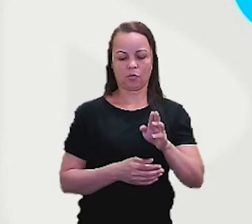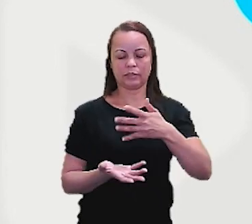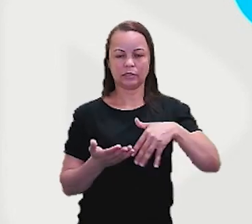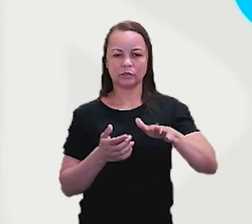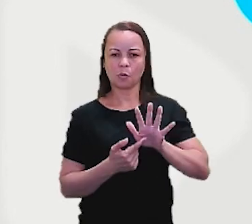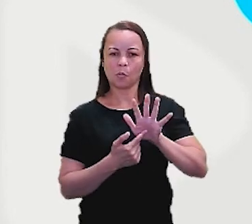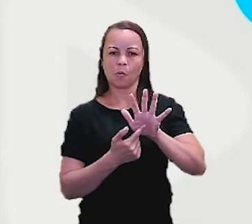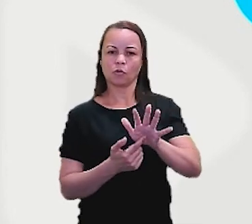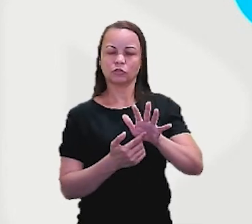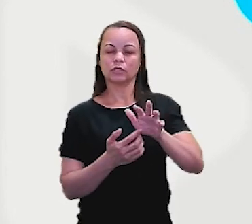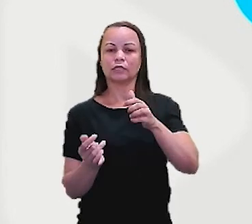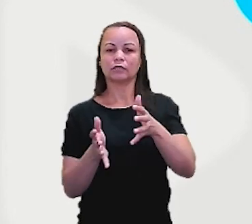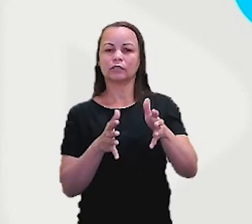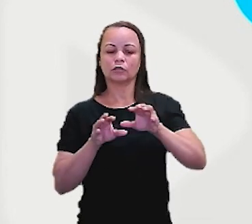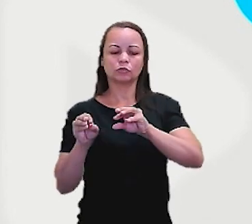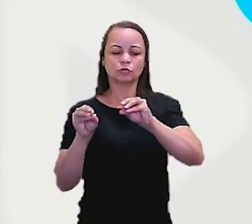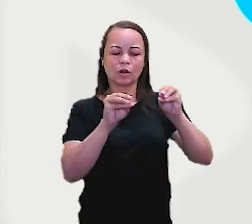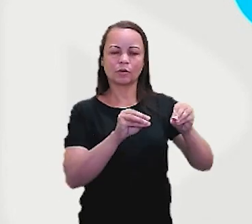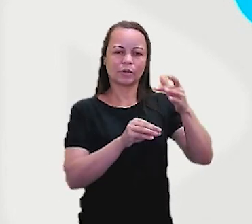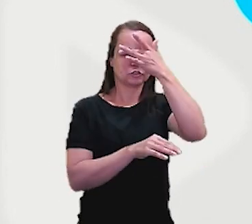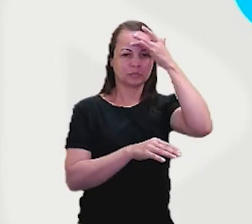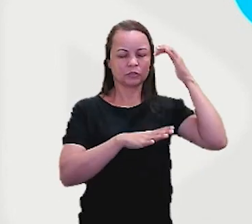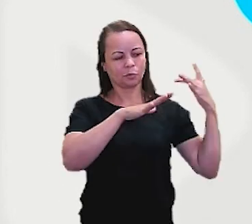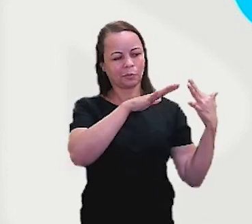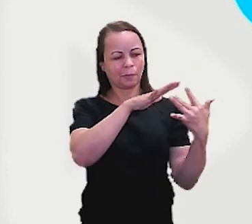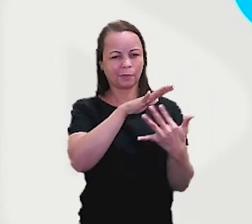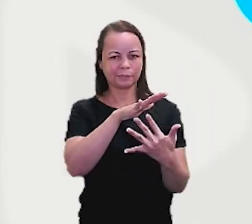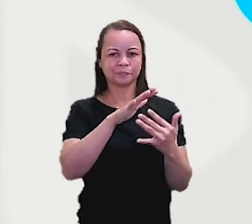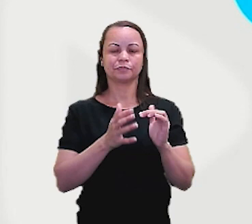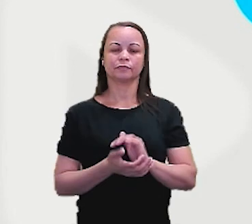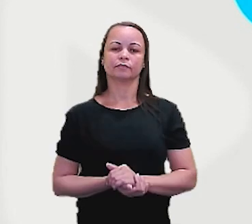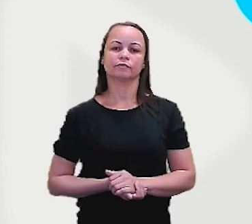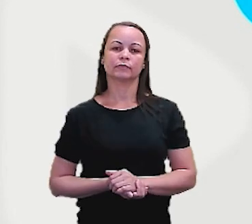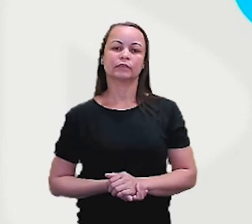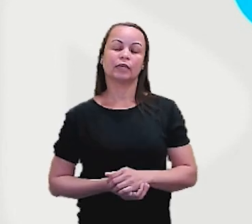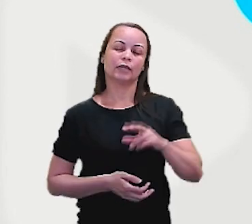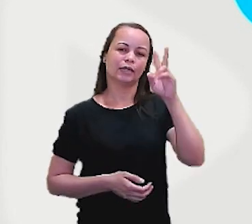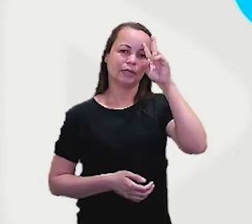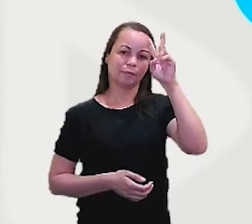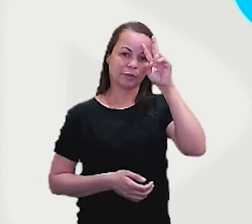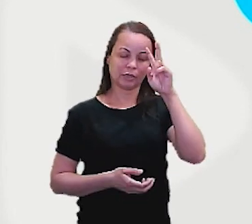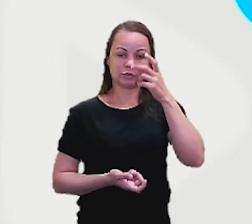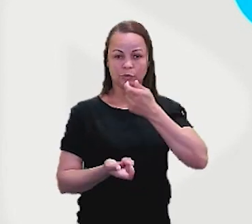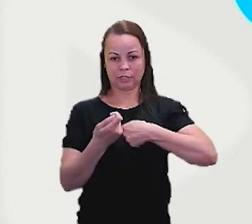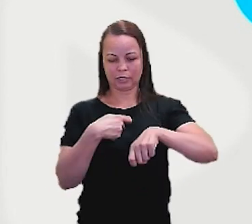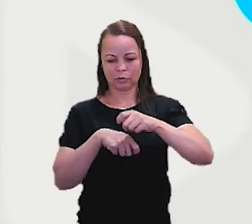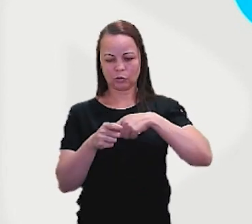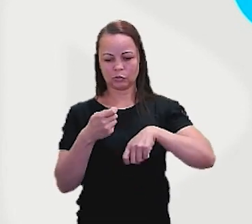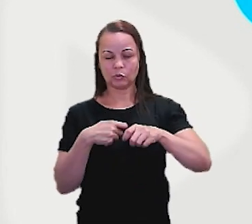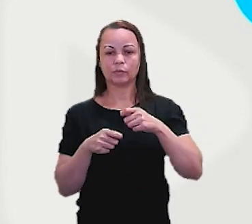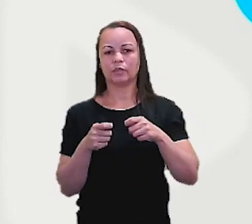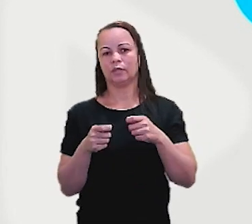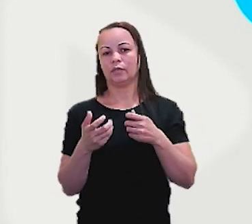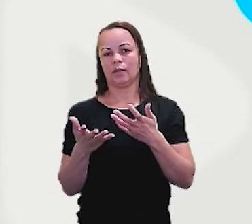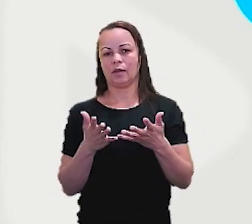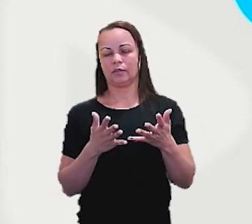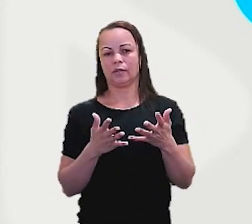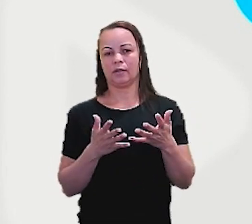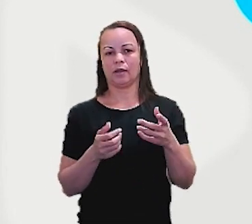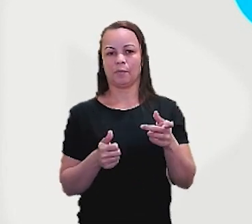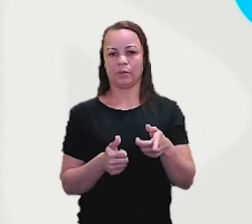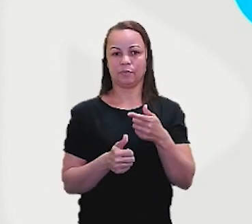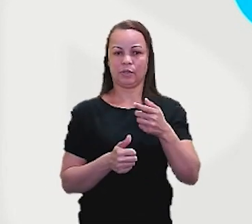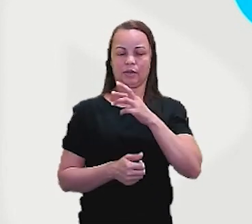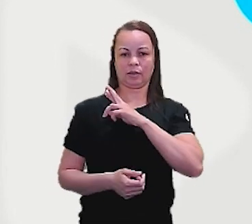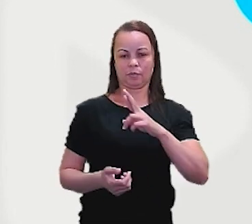tanto para brasileiros como para imigrantes. Lembrando que a economia, a Primeira República, a economia dela era uma